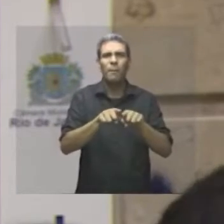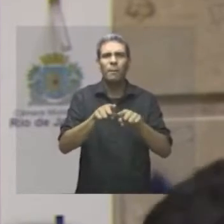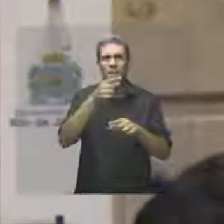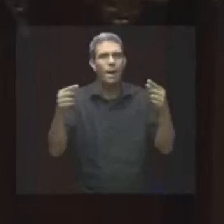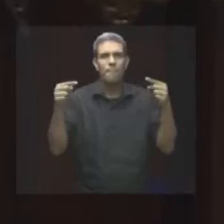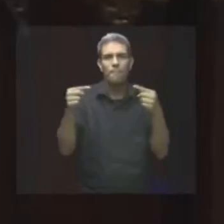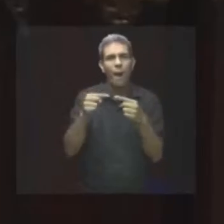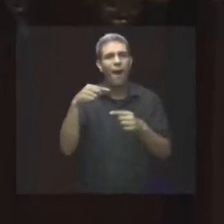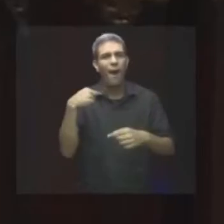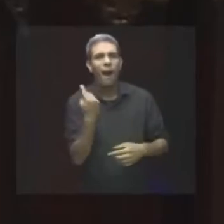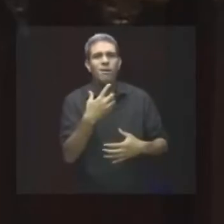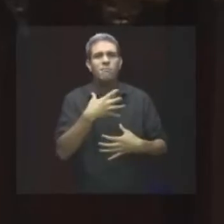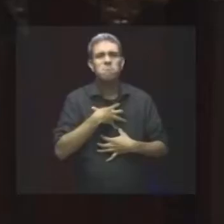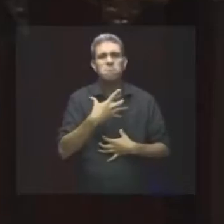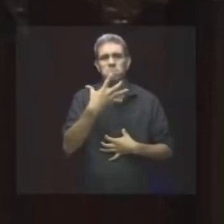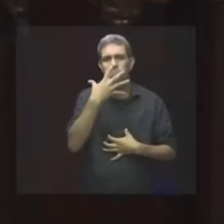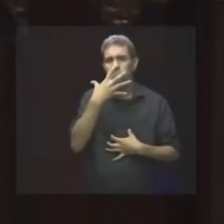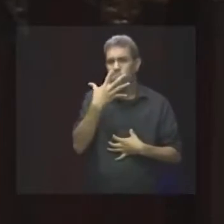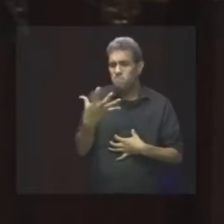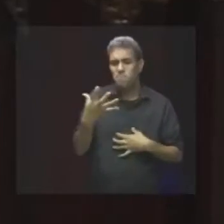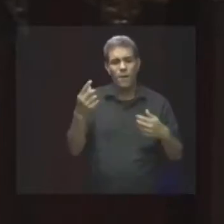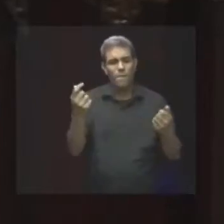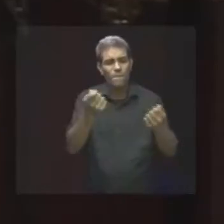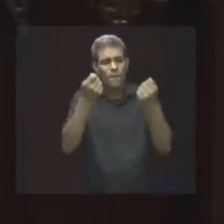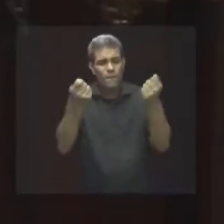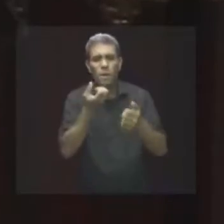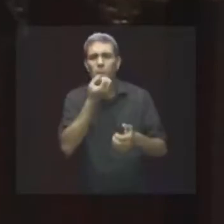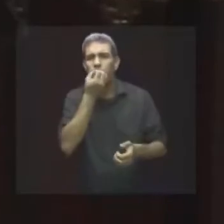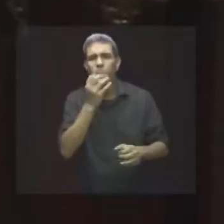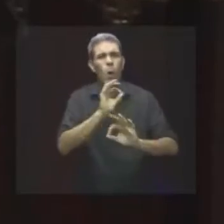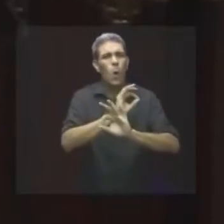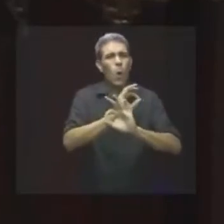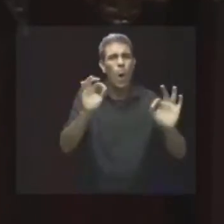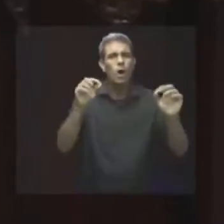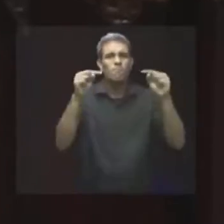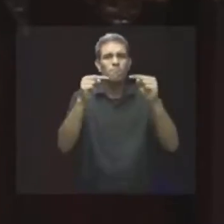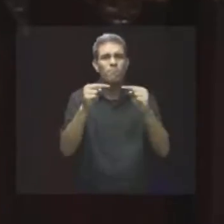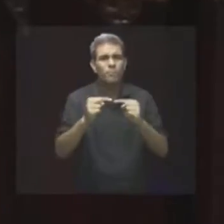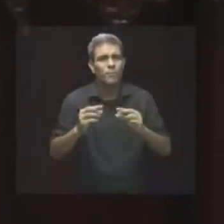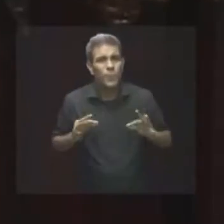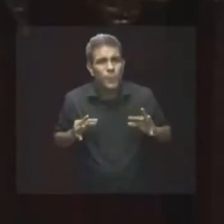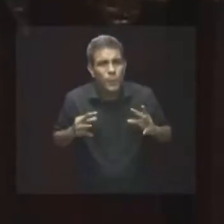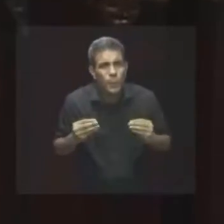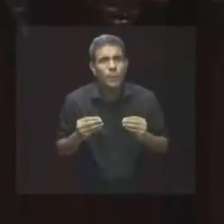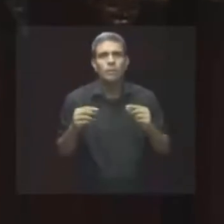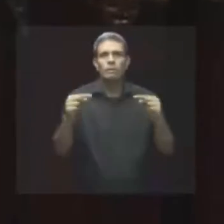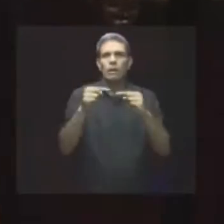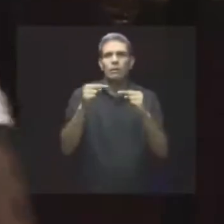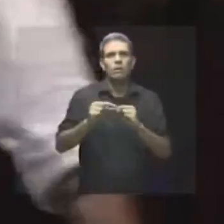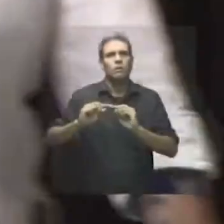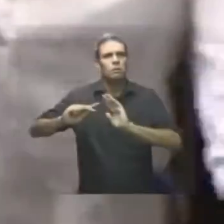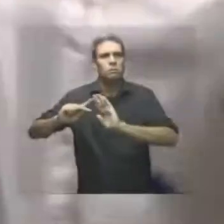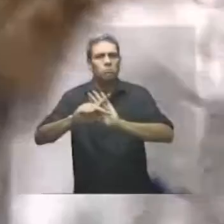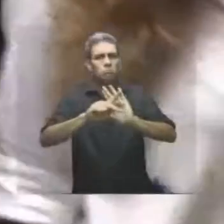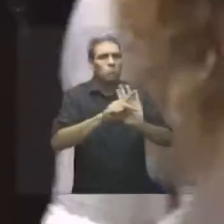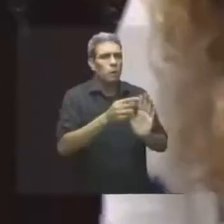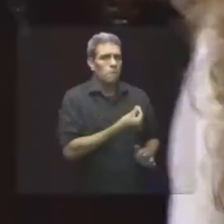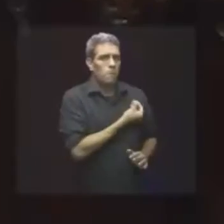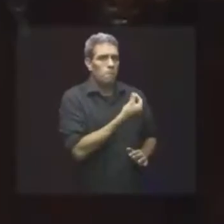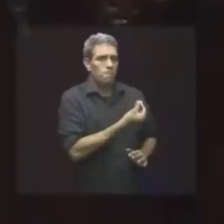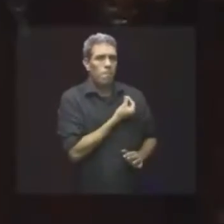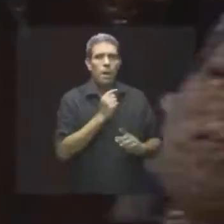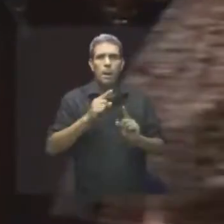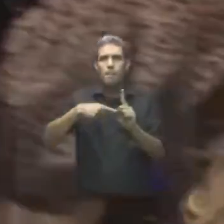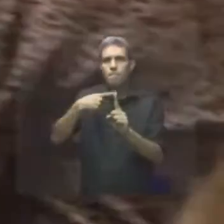das pessoas. Que esse evento seja bom, seja agradável para todos, tanto para aqueles que estão participando